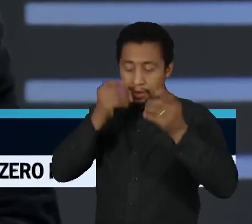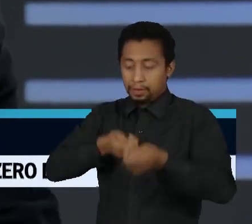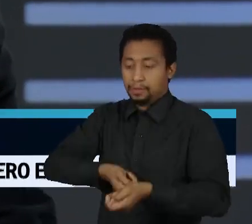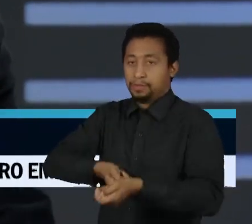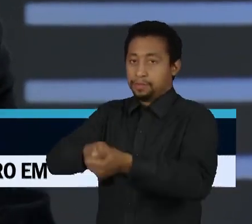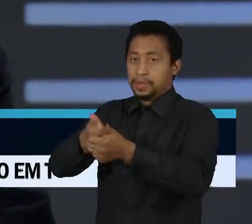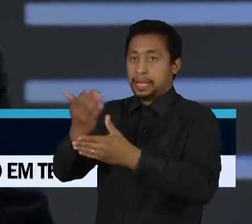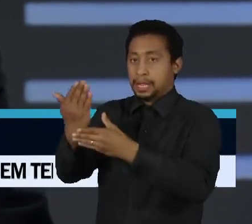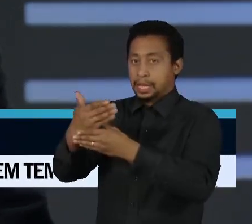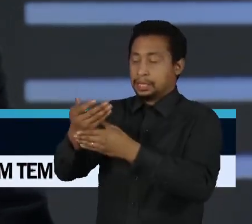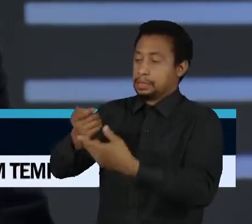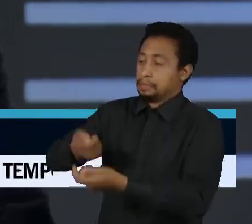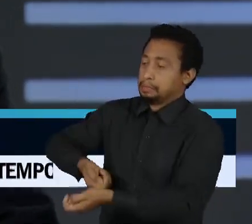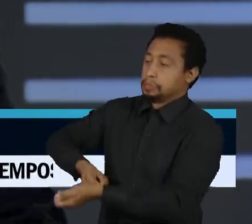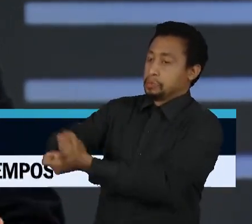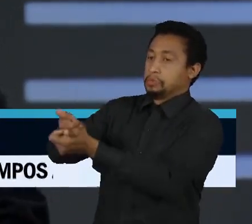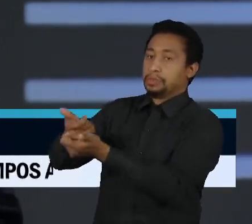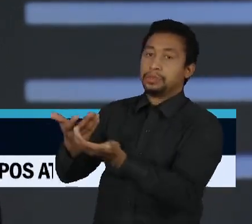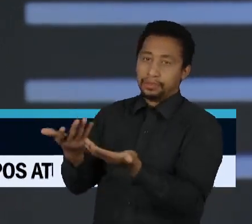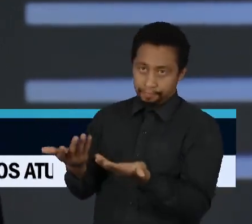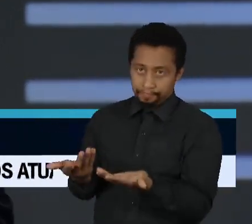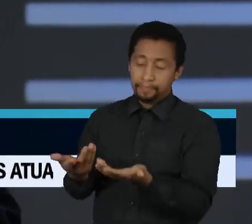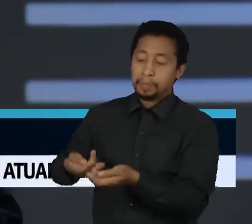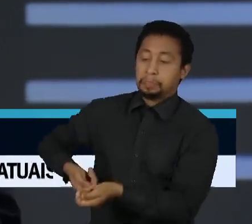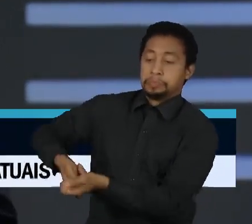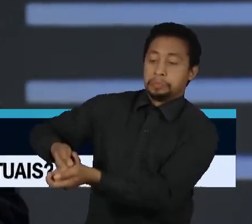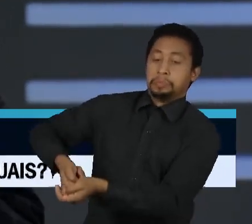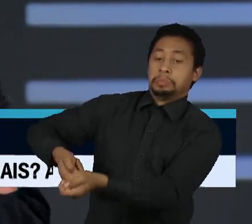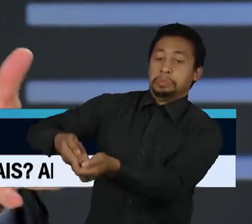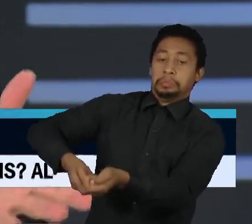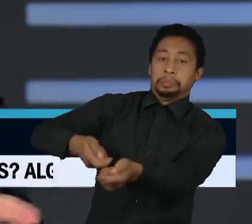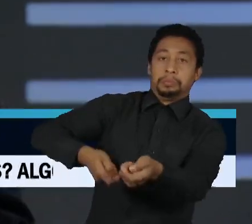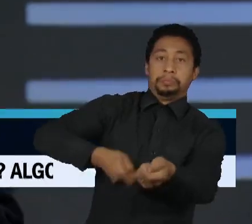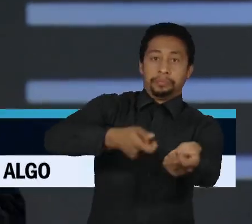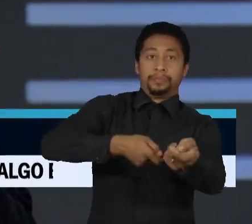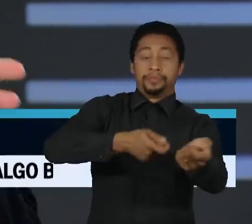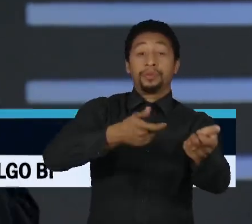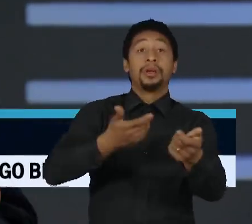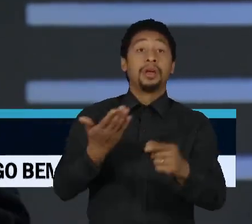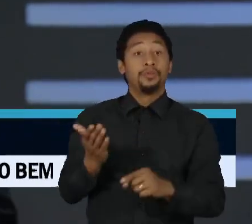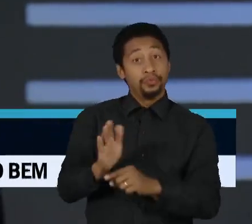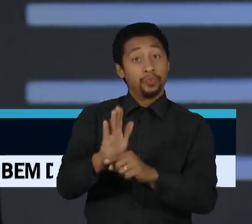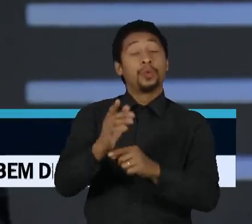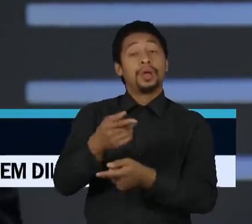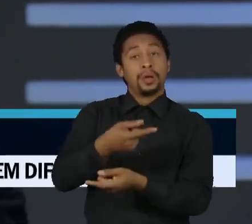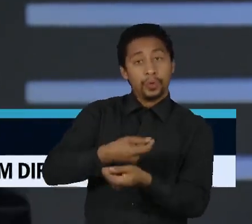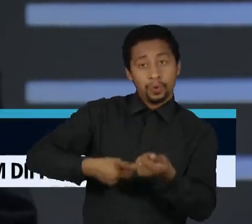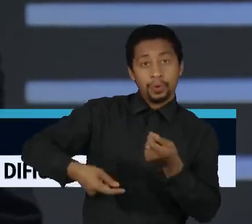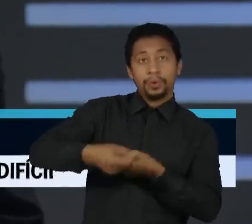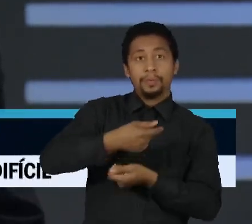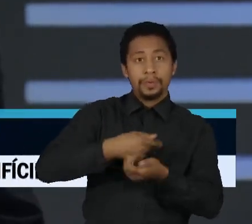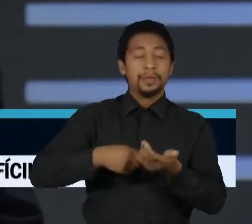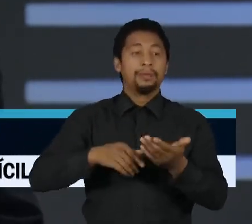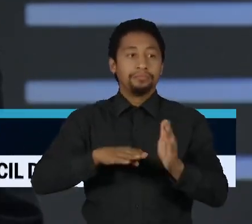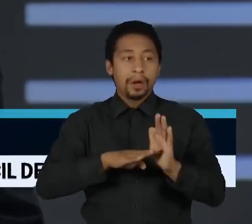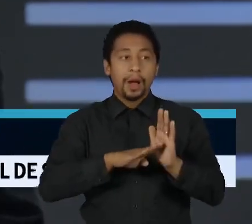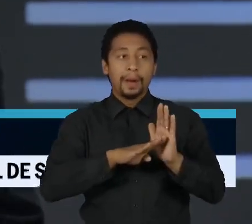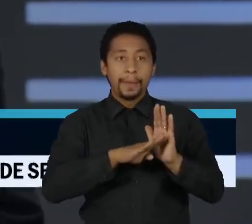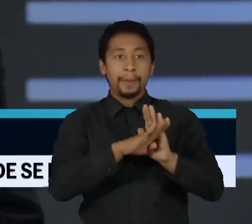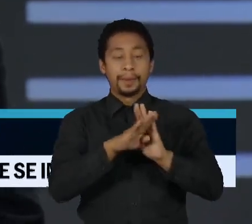bolsa pra não sei o quê e isso foi fazendo com que a retomada da Economia mais essas políticas